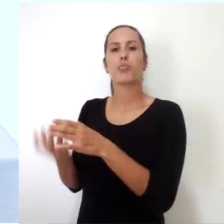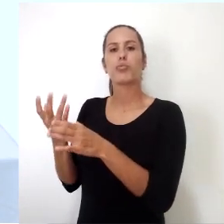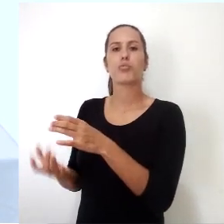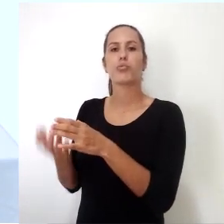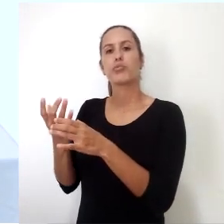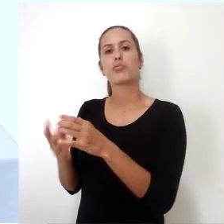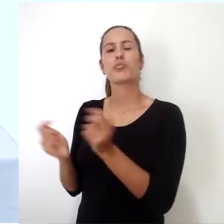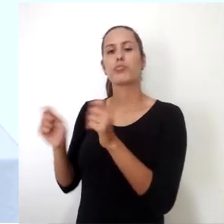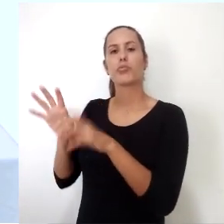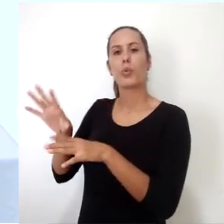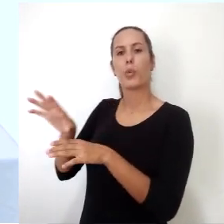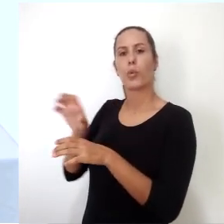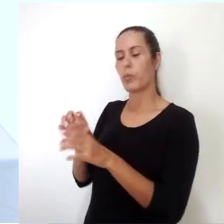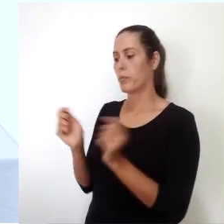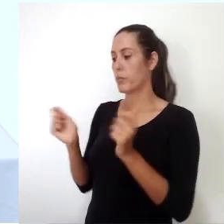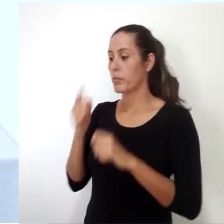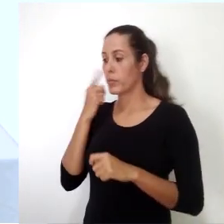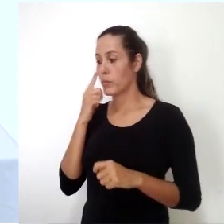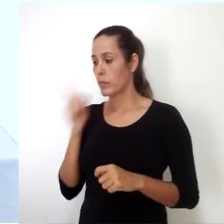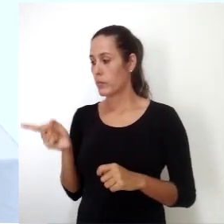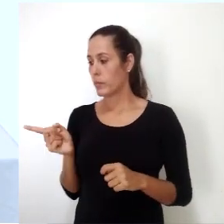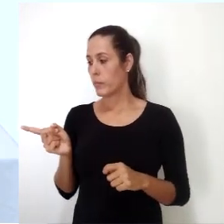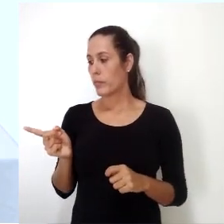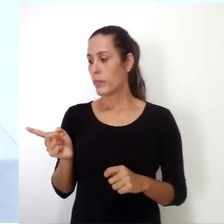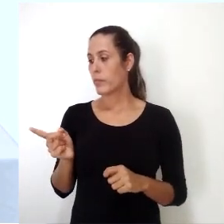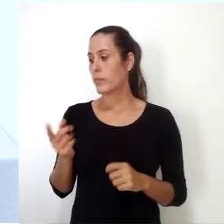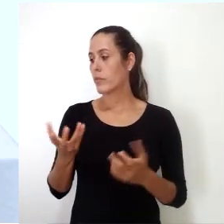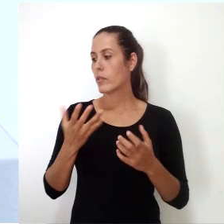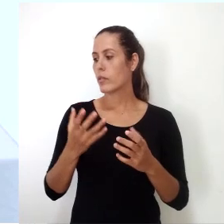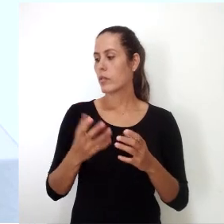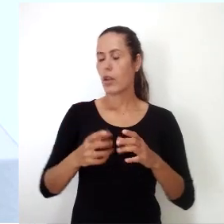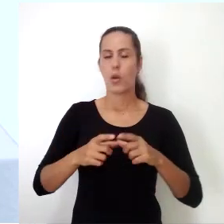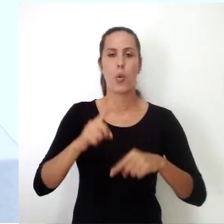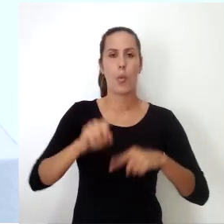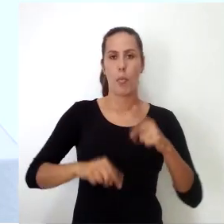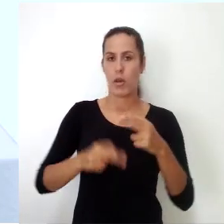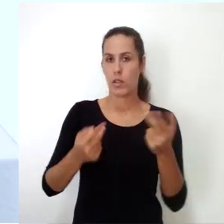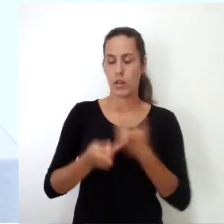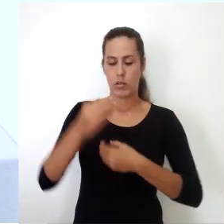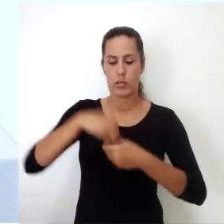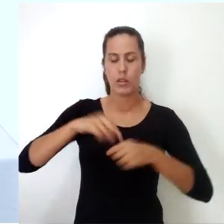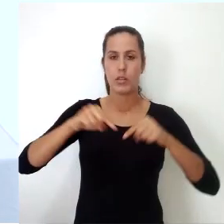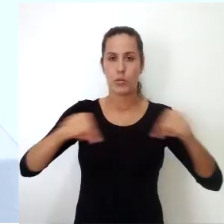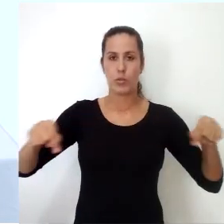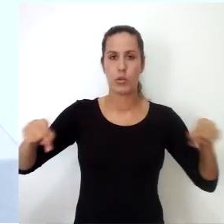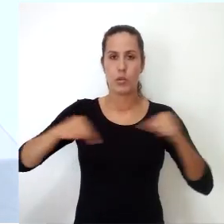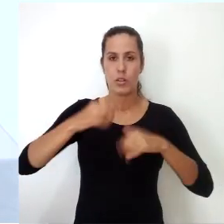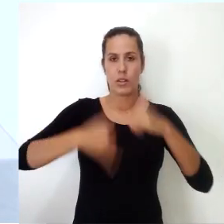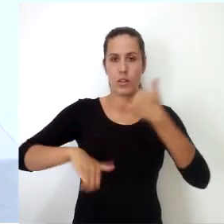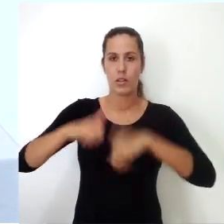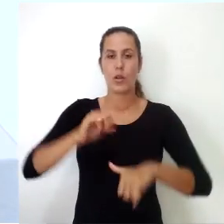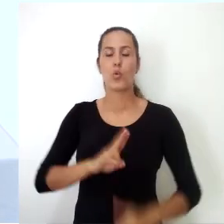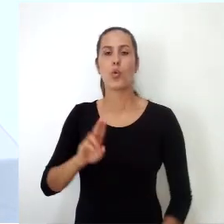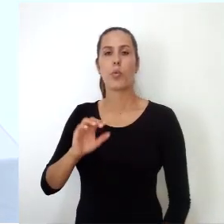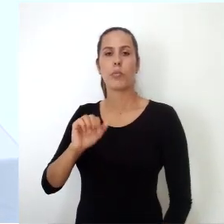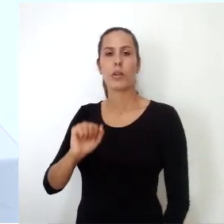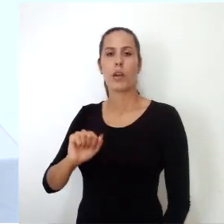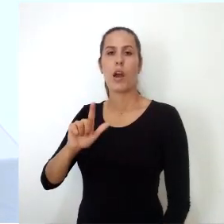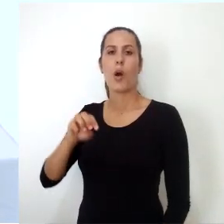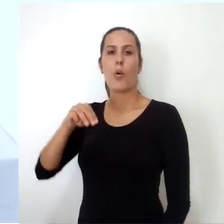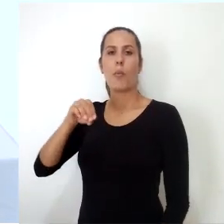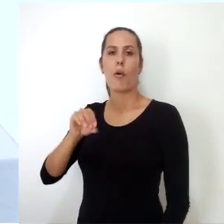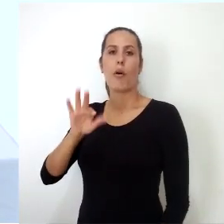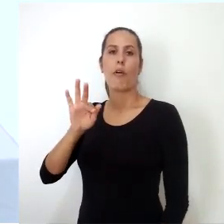infusão. Né? Eu gostaria que vocês observassem aqui. Né? Eu tenho aqui um